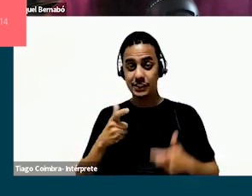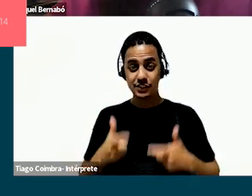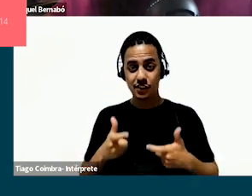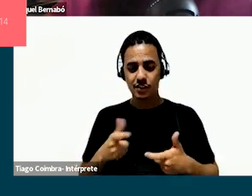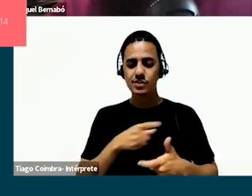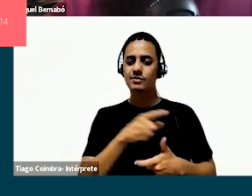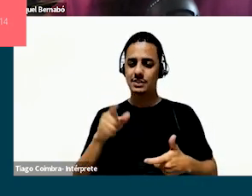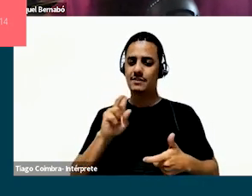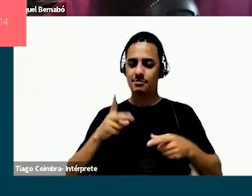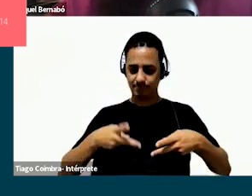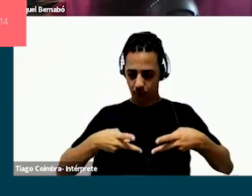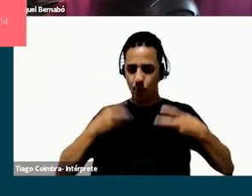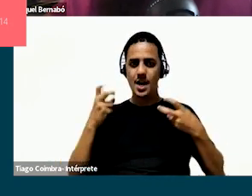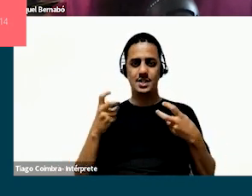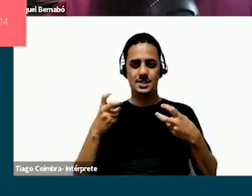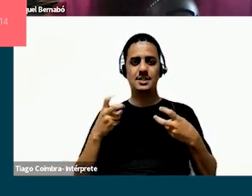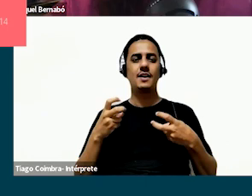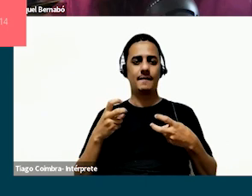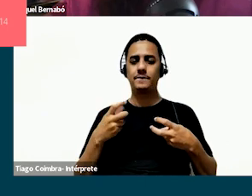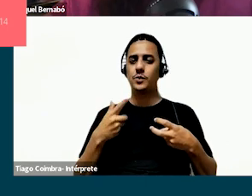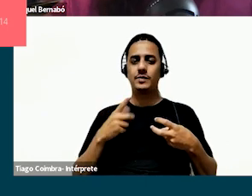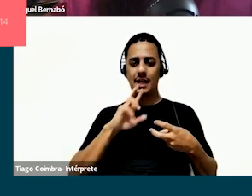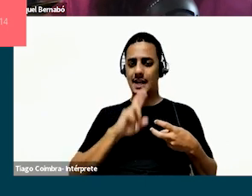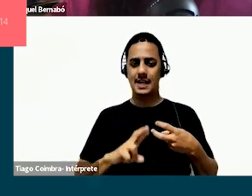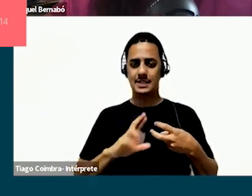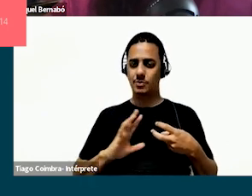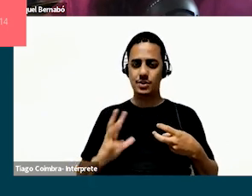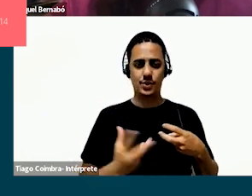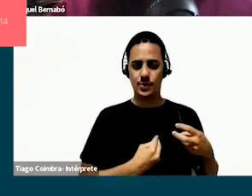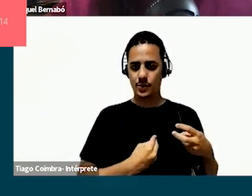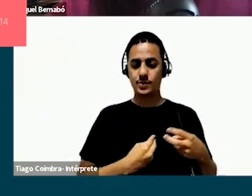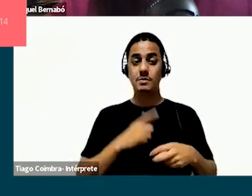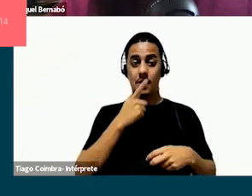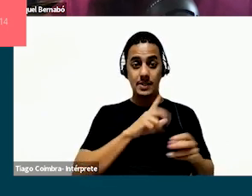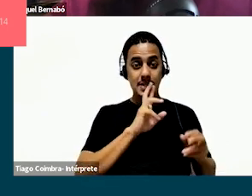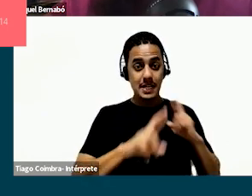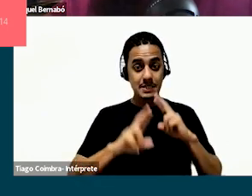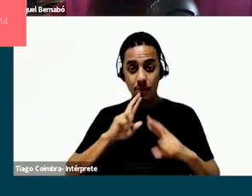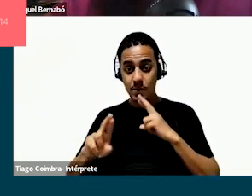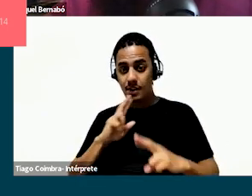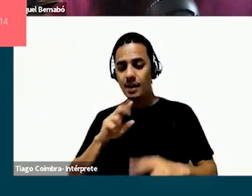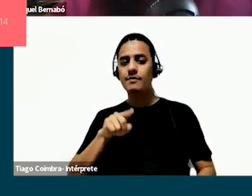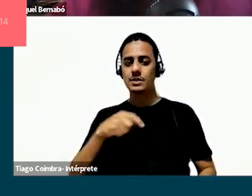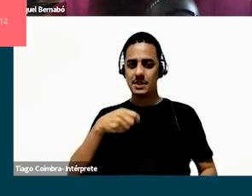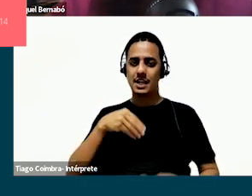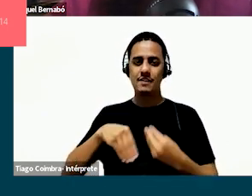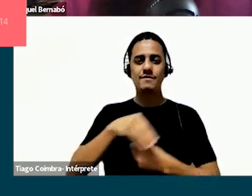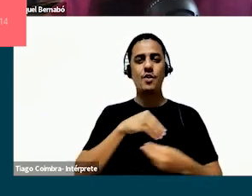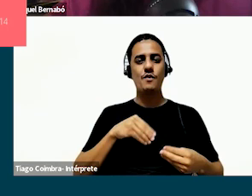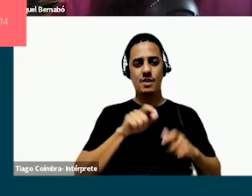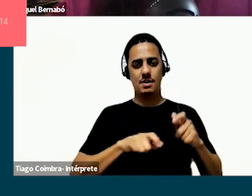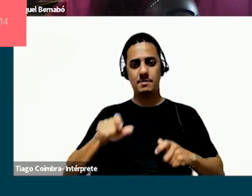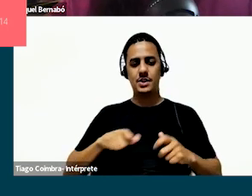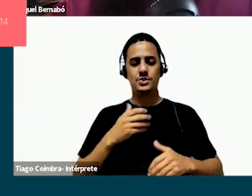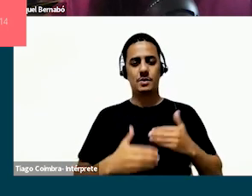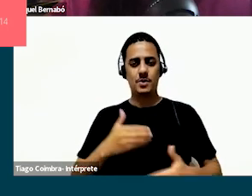esse tempo, e com sorte esse tempinho já vai fazer você reconhecer que não tem todas as respostas e que para responder essas perguntas você vai